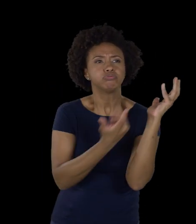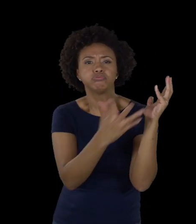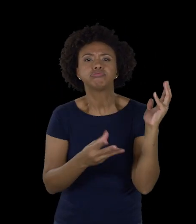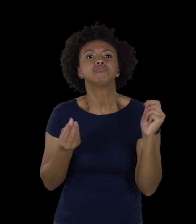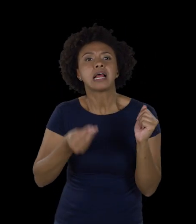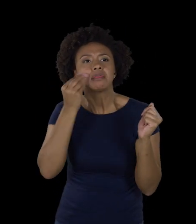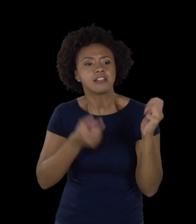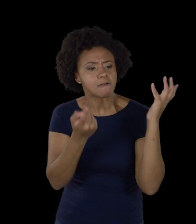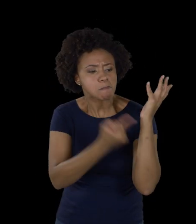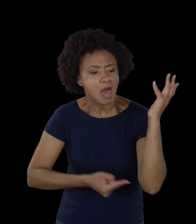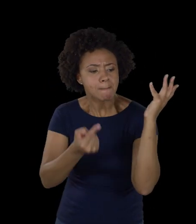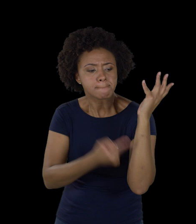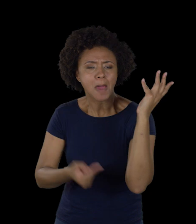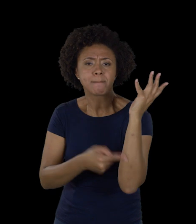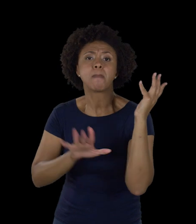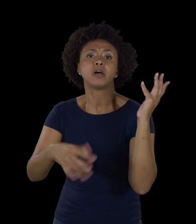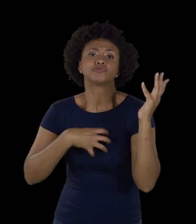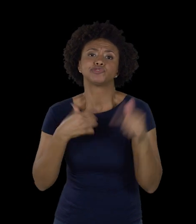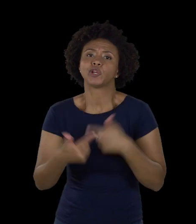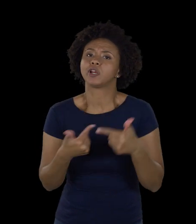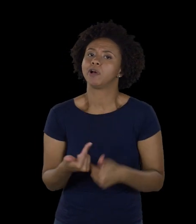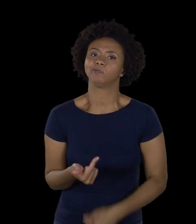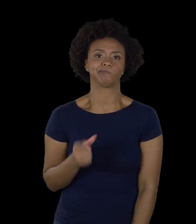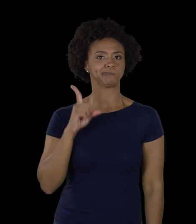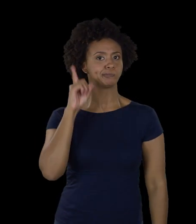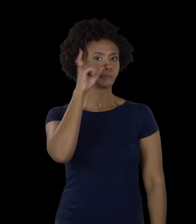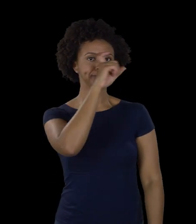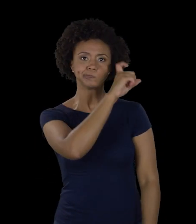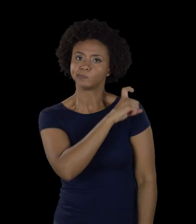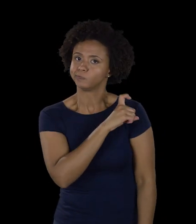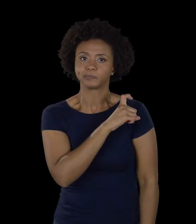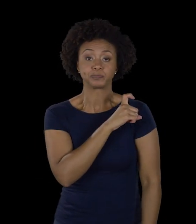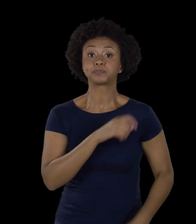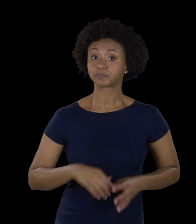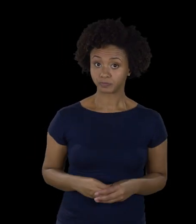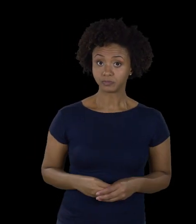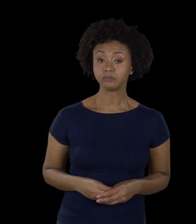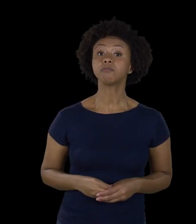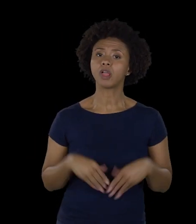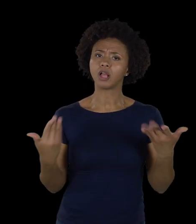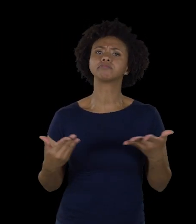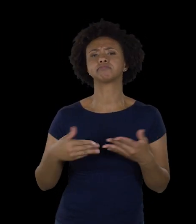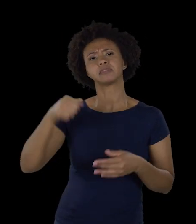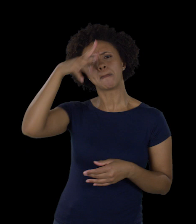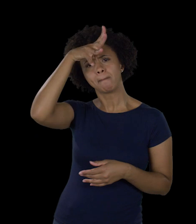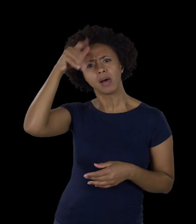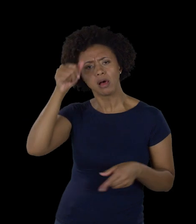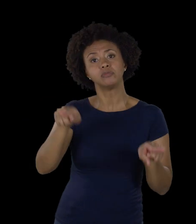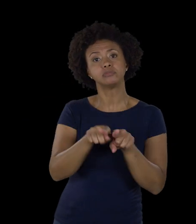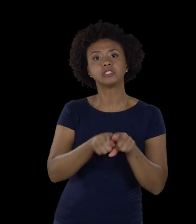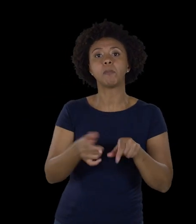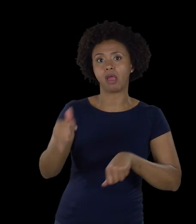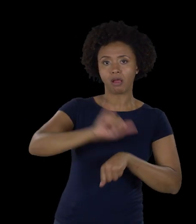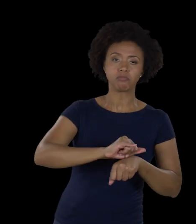regime intensivo de extração do látex, mas em condições precárias. Nessa virada de século, Manaus e Belém,